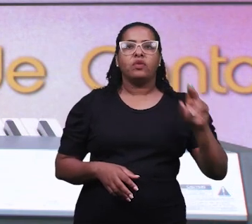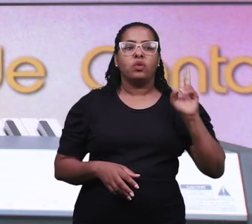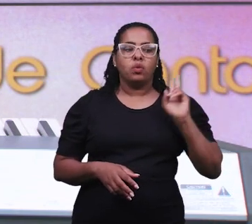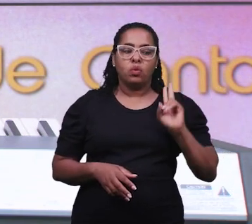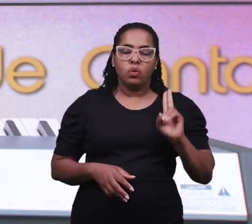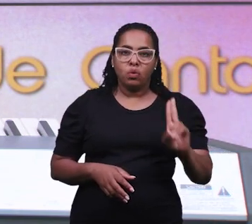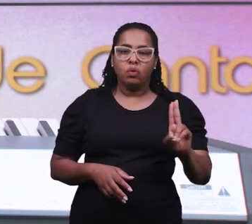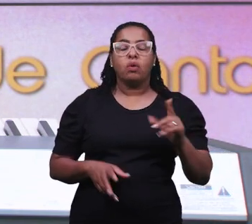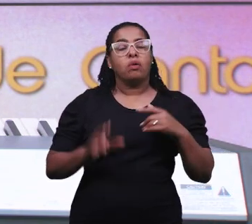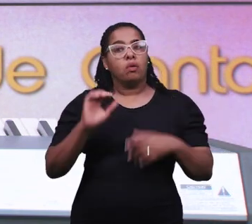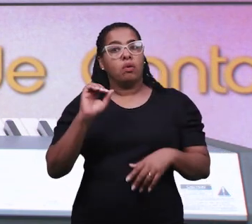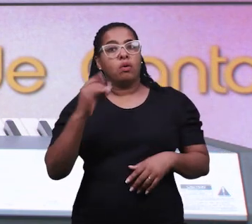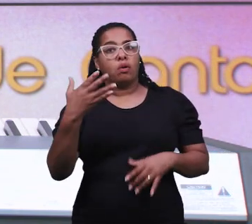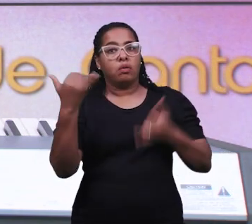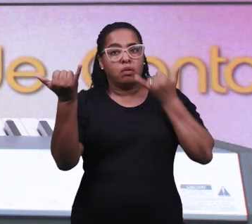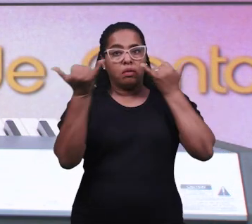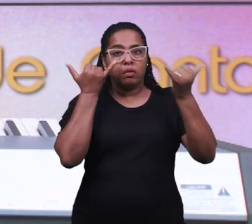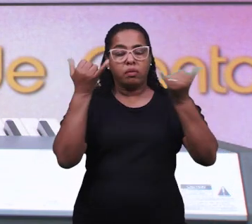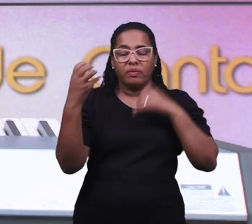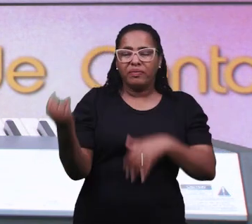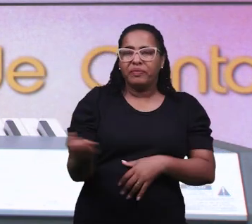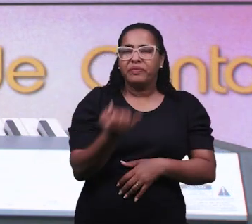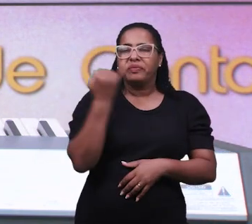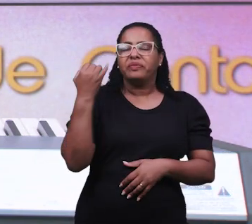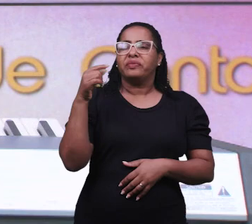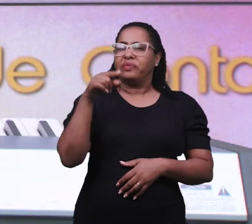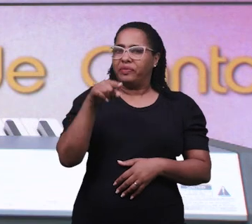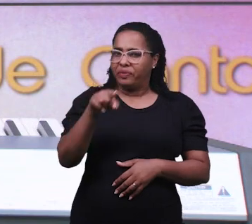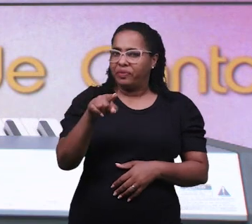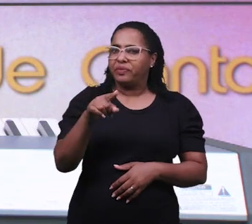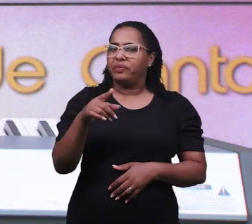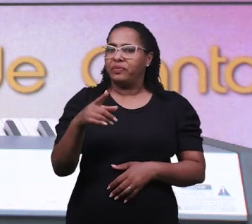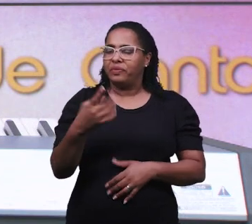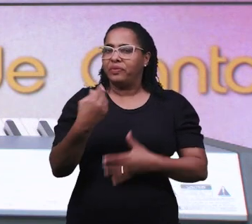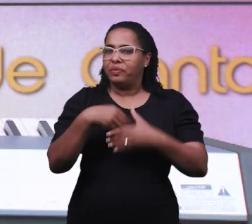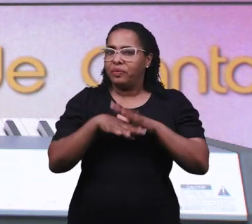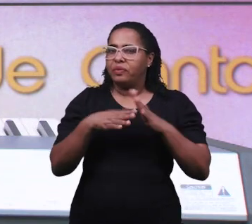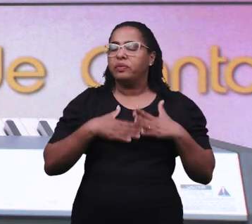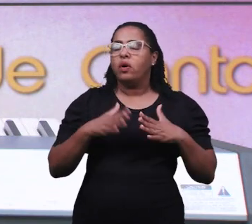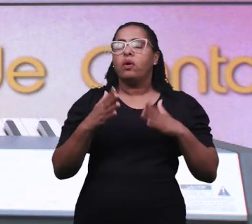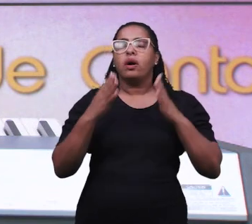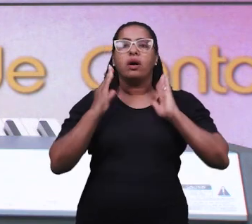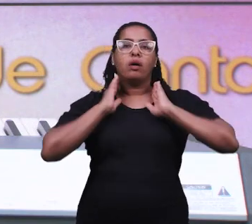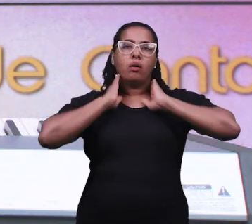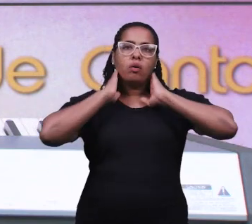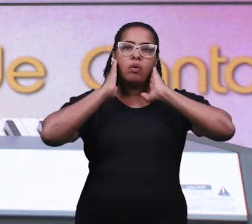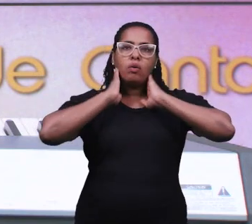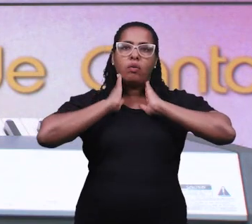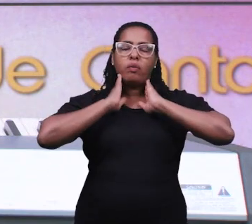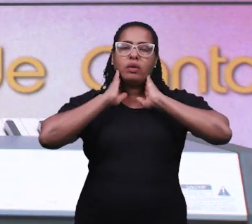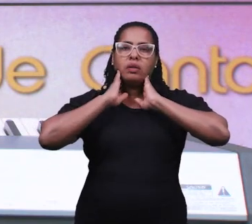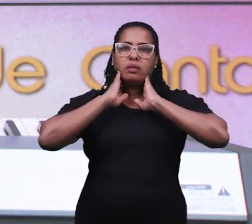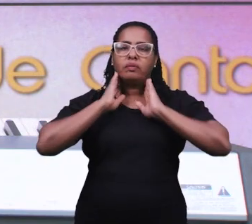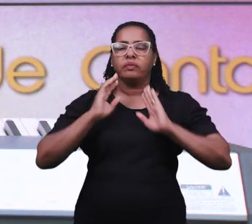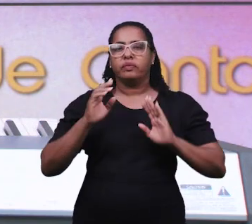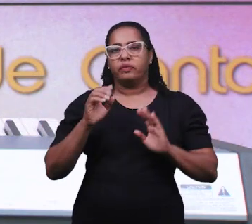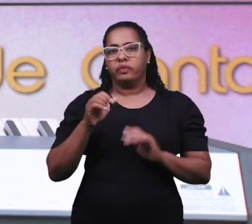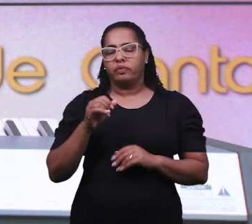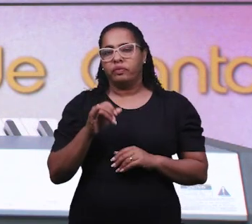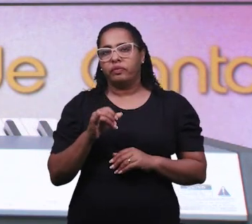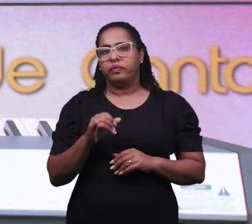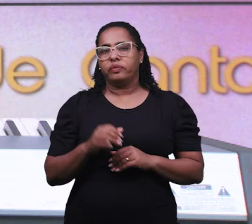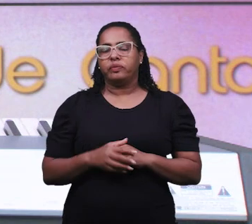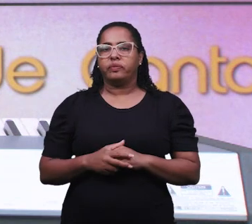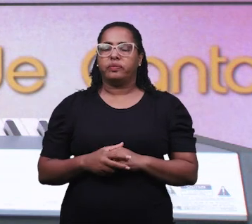tenso. Outra informação muito importante de você considerar é o movimento do seu pescoço. Se para cantar agudos,